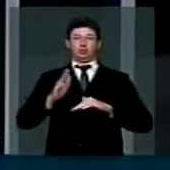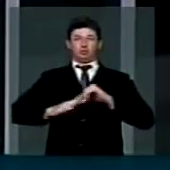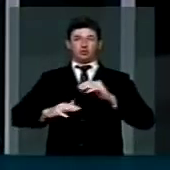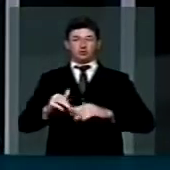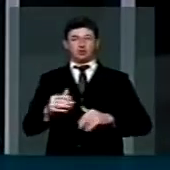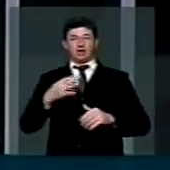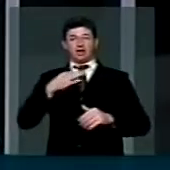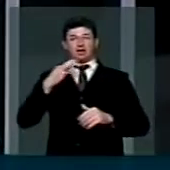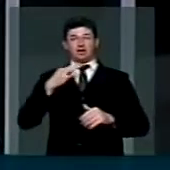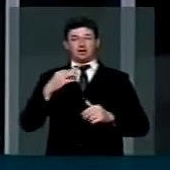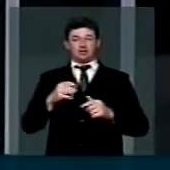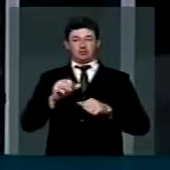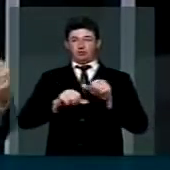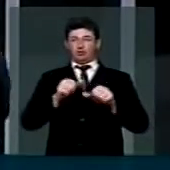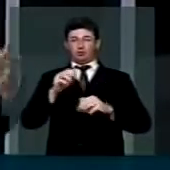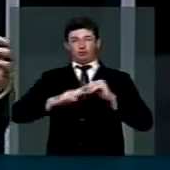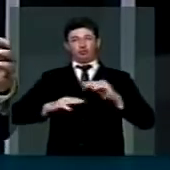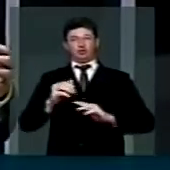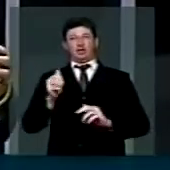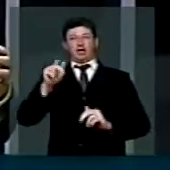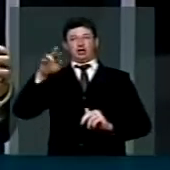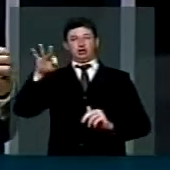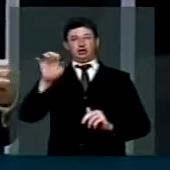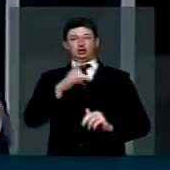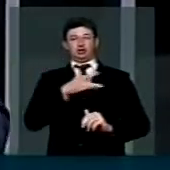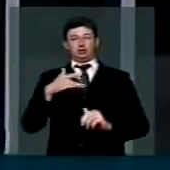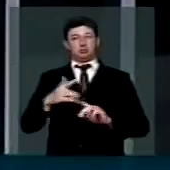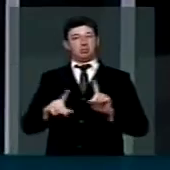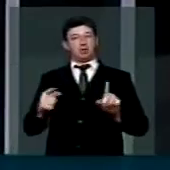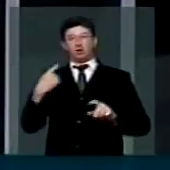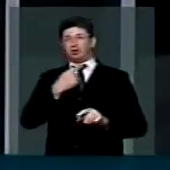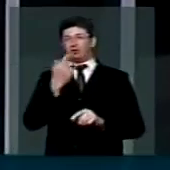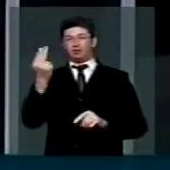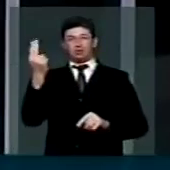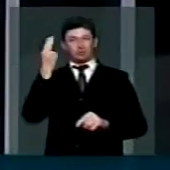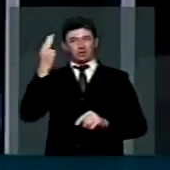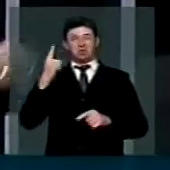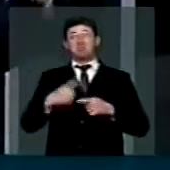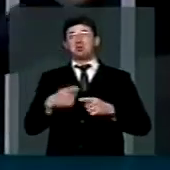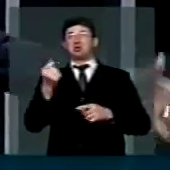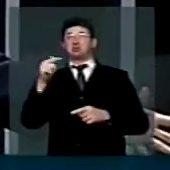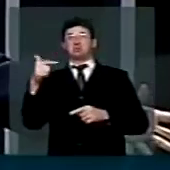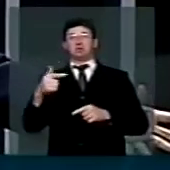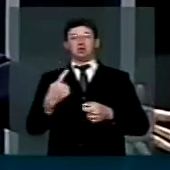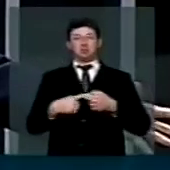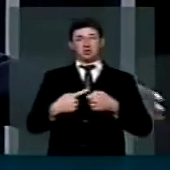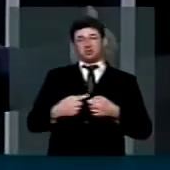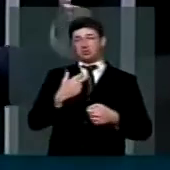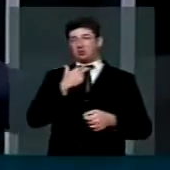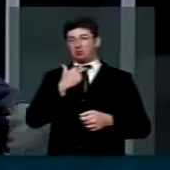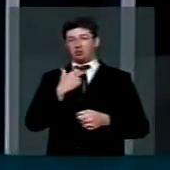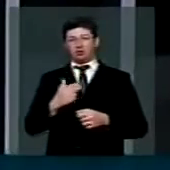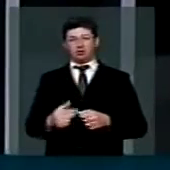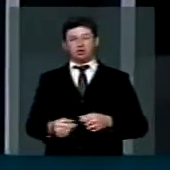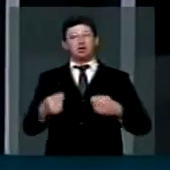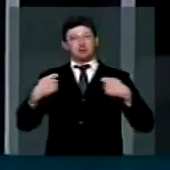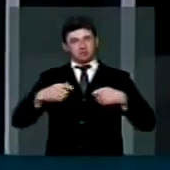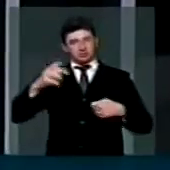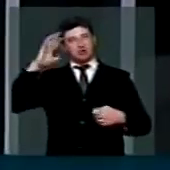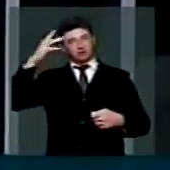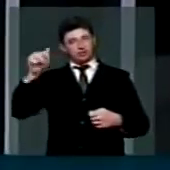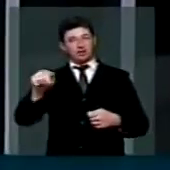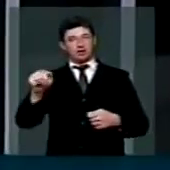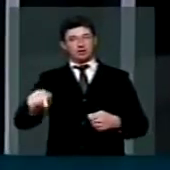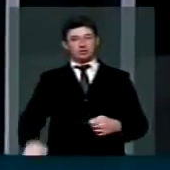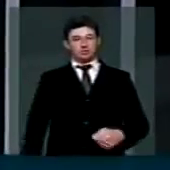agente comunitário de saúde. Agora, não podemos, porque não tem dinheiro, porque o município não pode. Temos que resolver